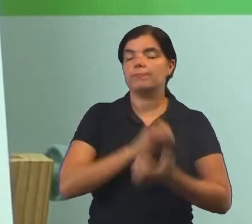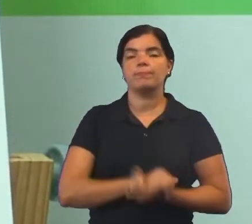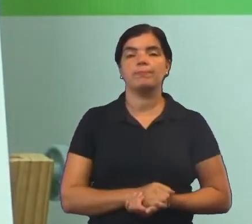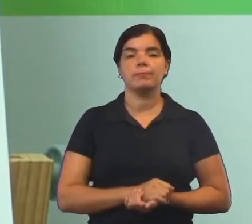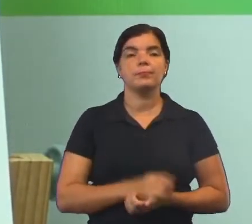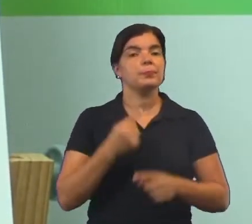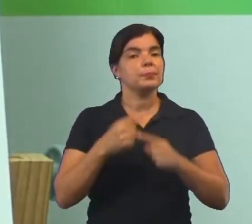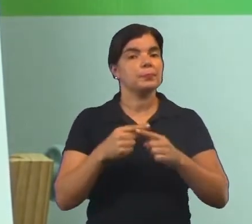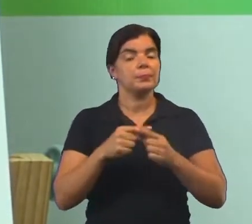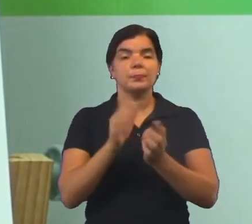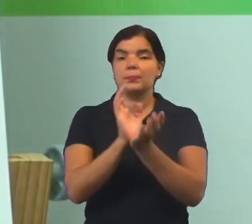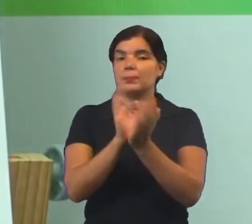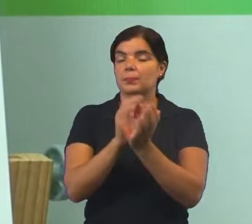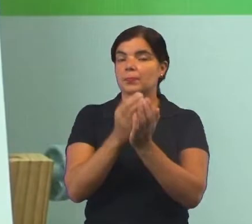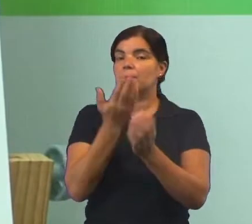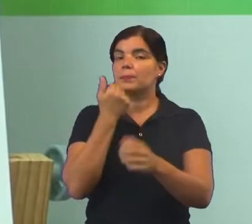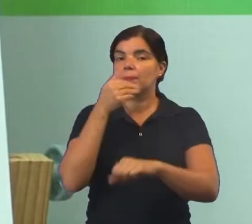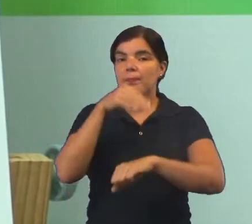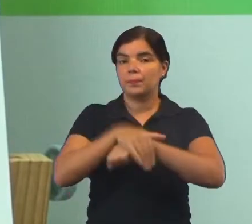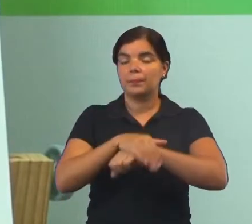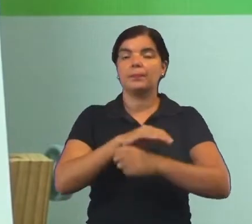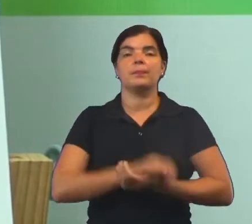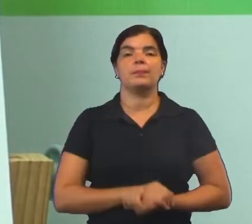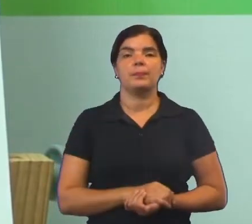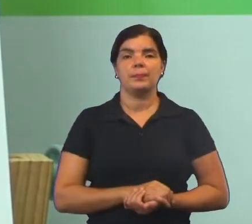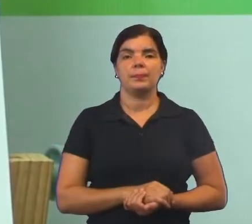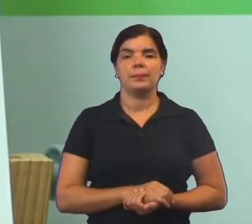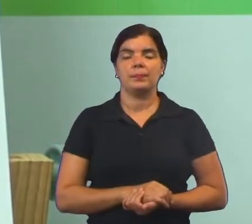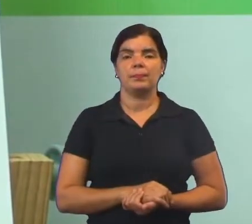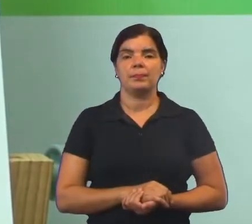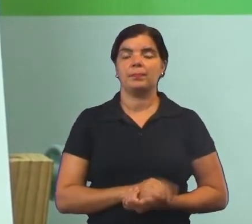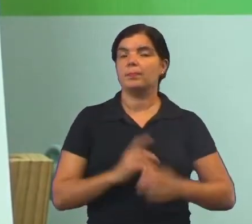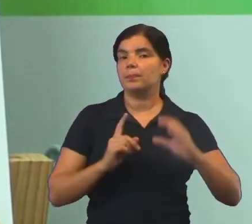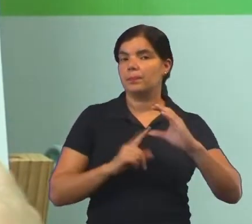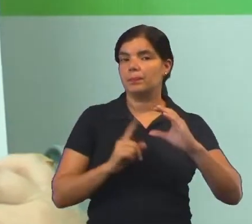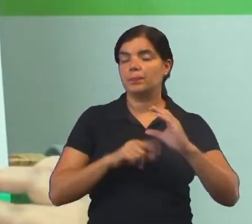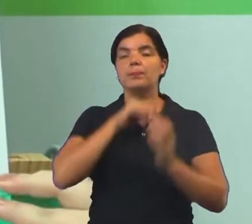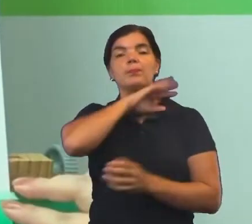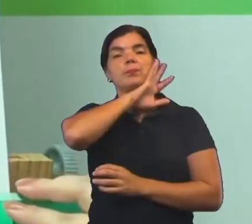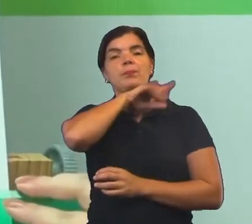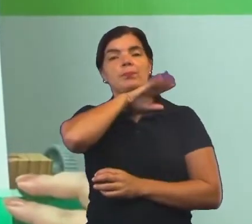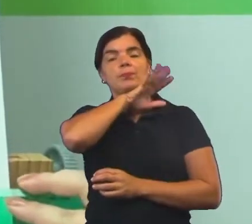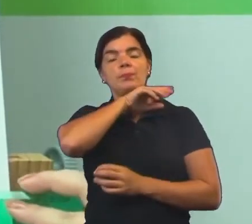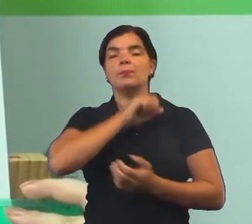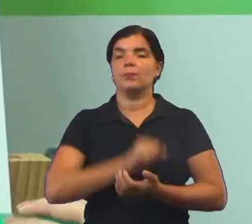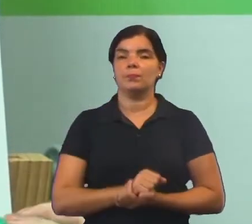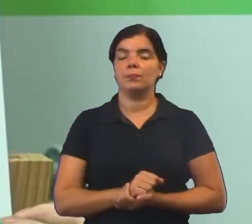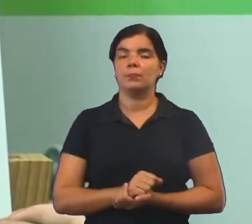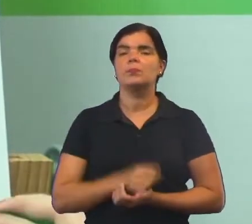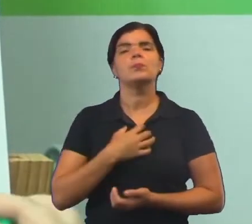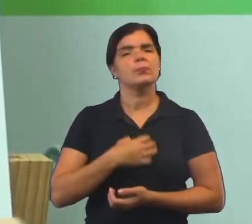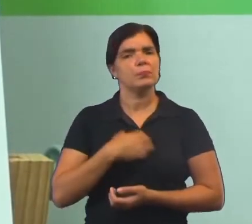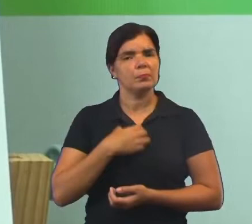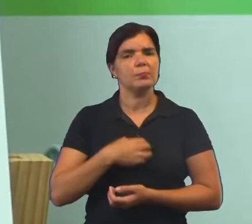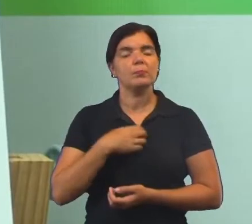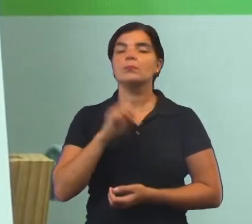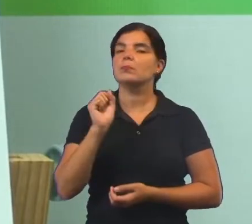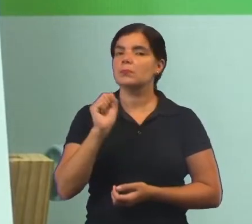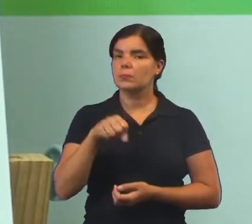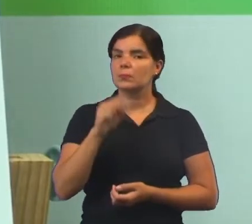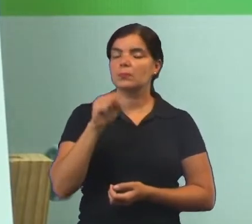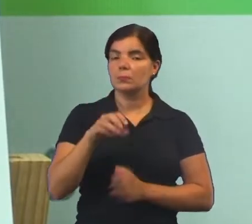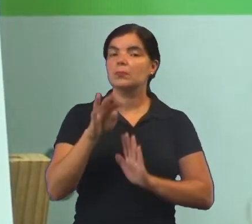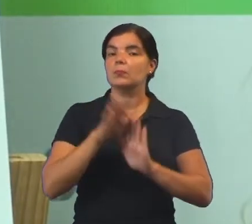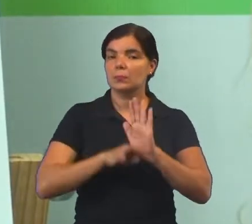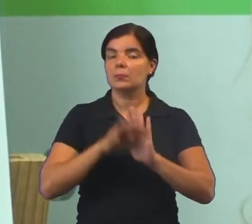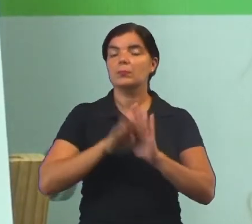Eles não podem dormir porque o jacaré comeu à noite. Na alternativa C, os animais estão revoltados? Sim,